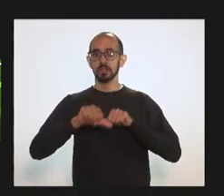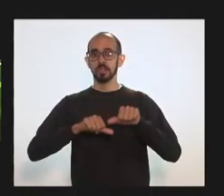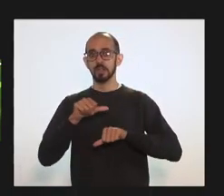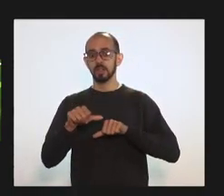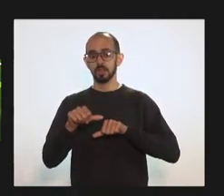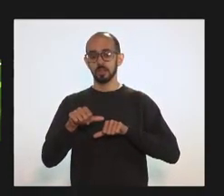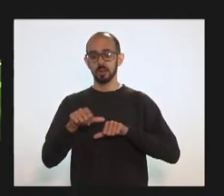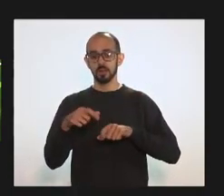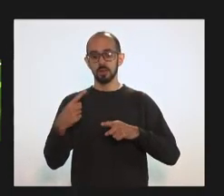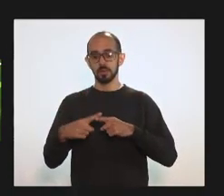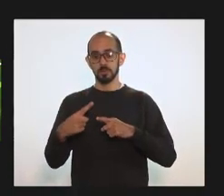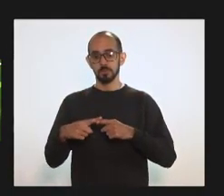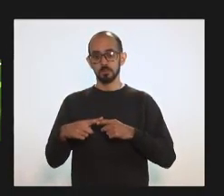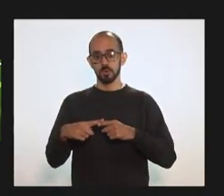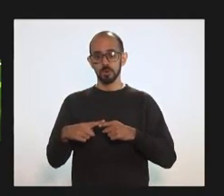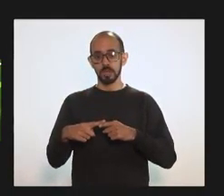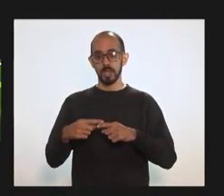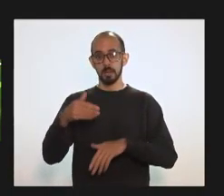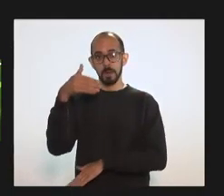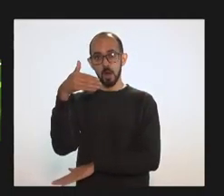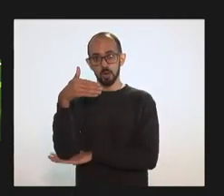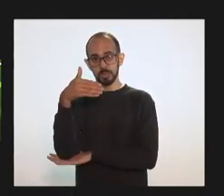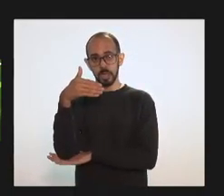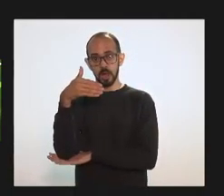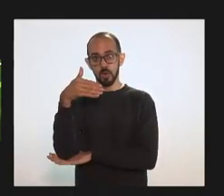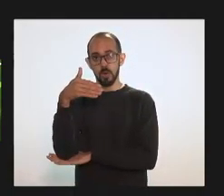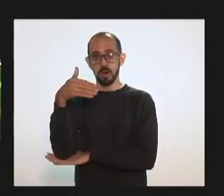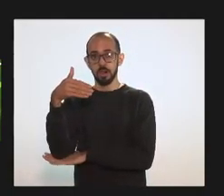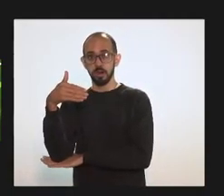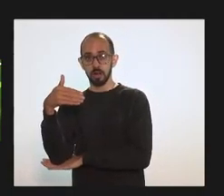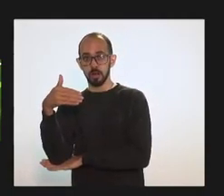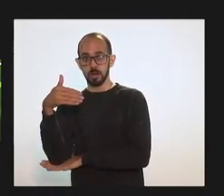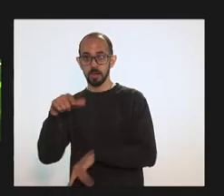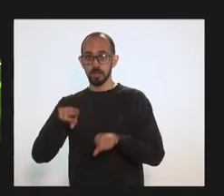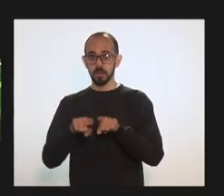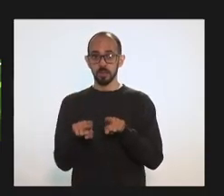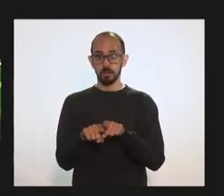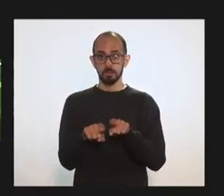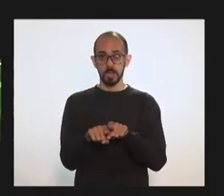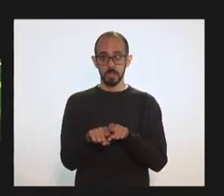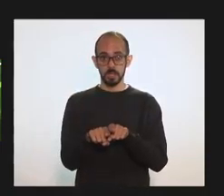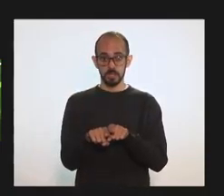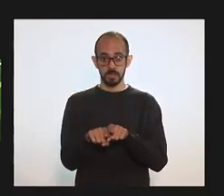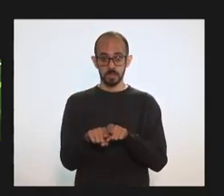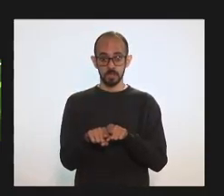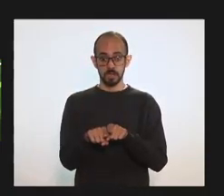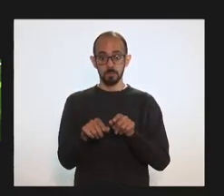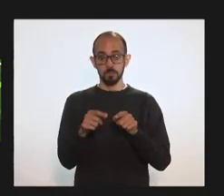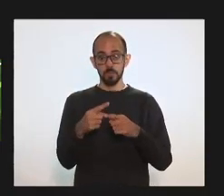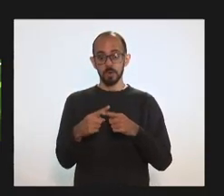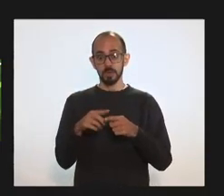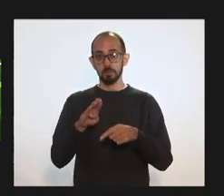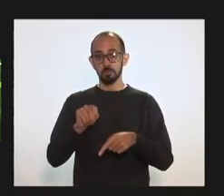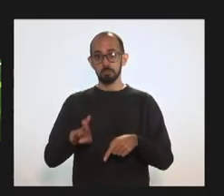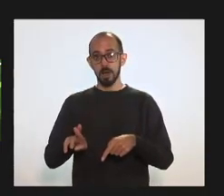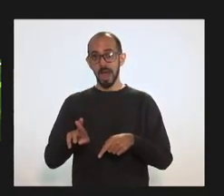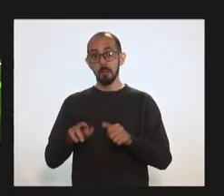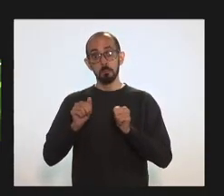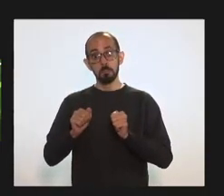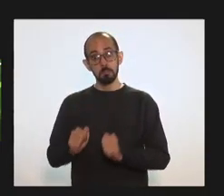a Lei 2929 é sua. Essa lei que você... É exatamente essa lei que nós estamos alterando. Ah, por então...